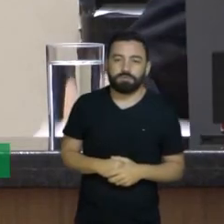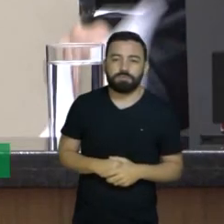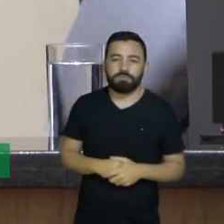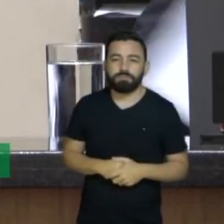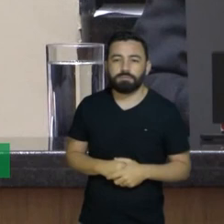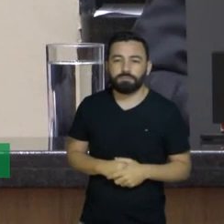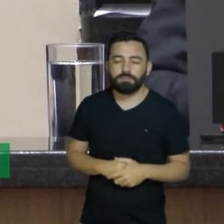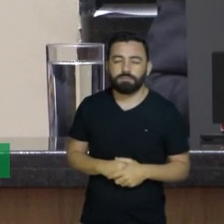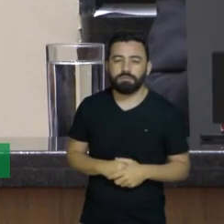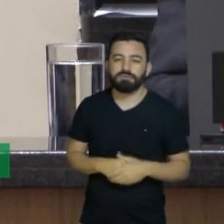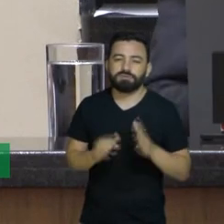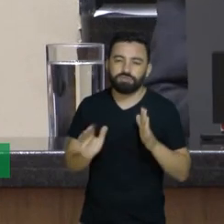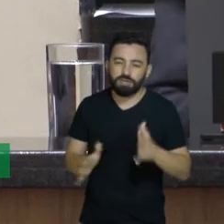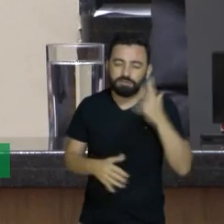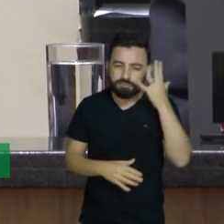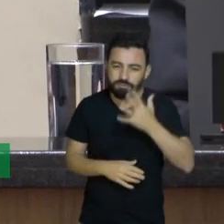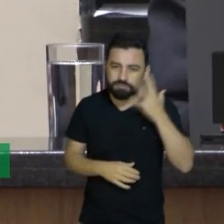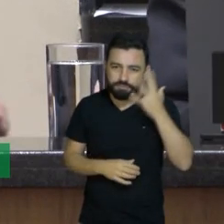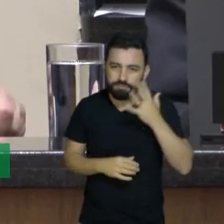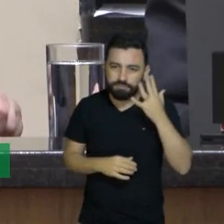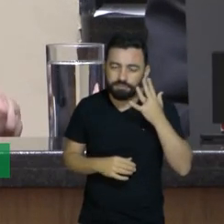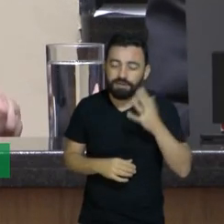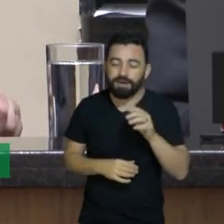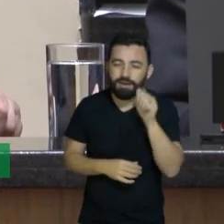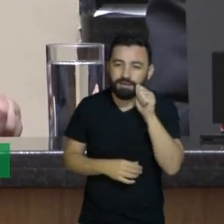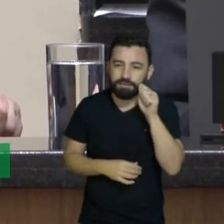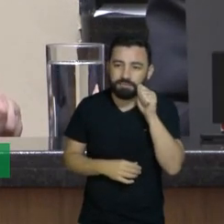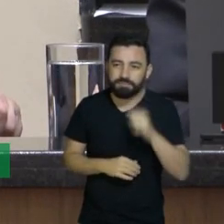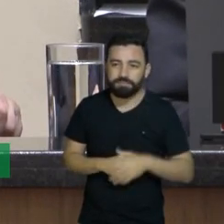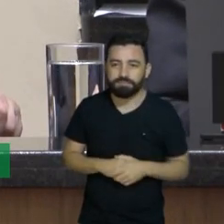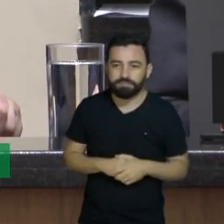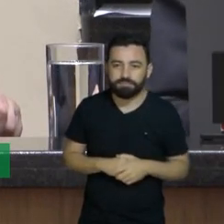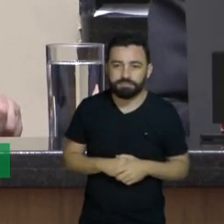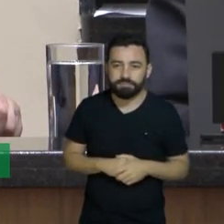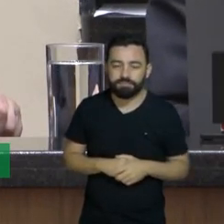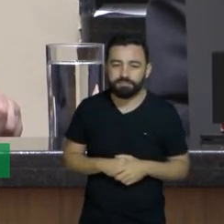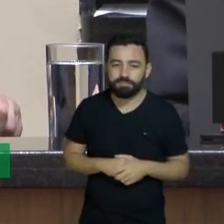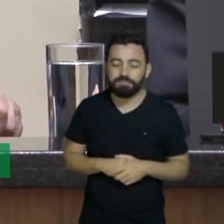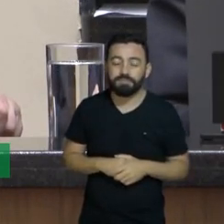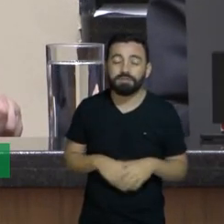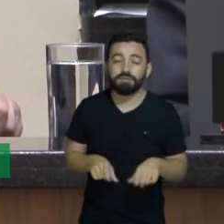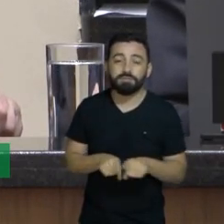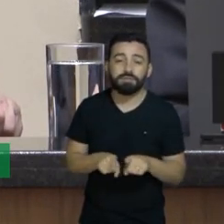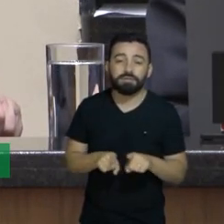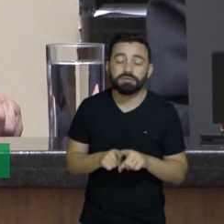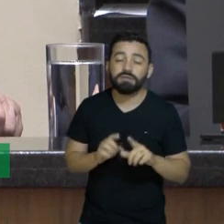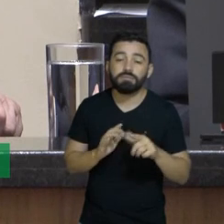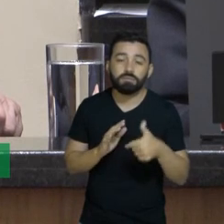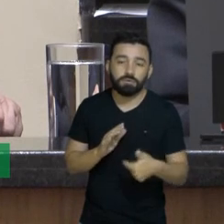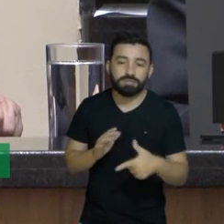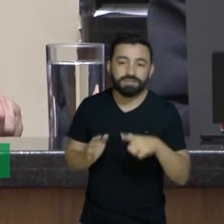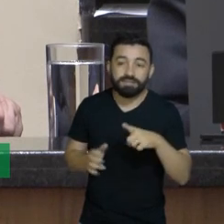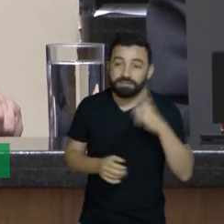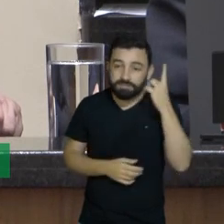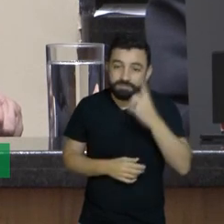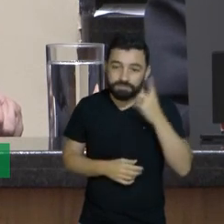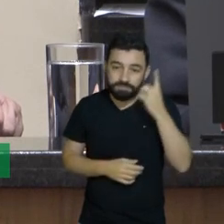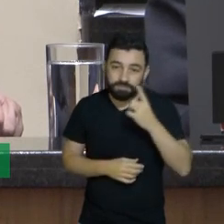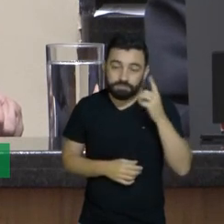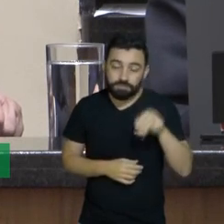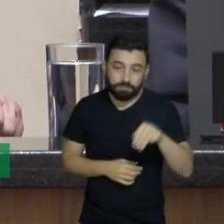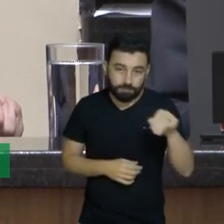Feita a manifestação, deputada Ana Campagnolo. Na sequência, deputado Mário